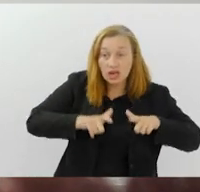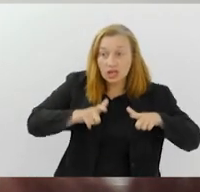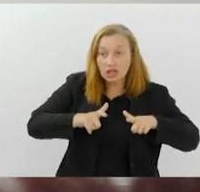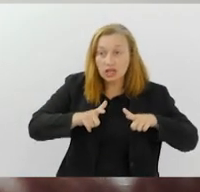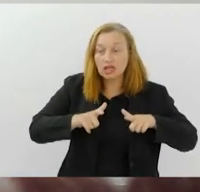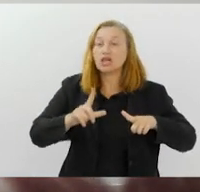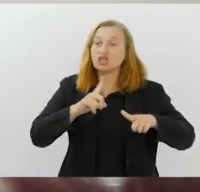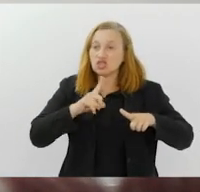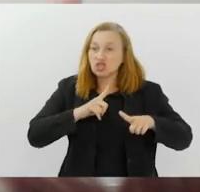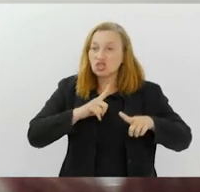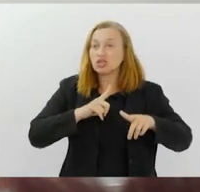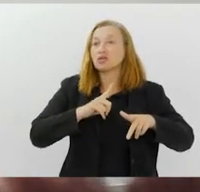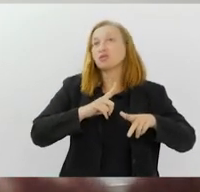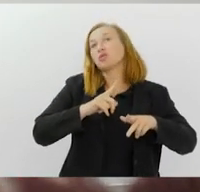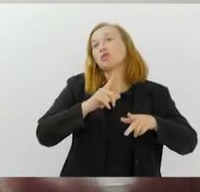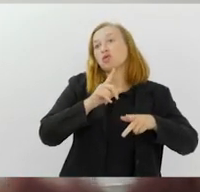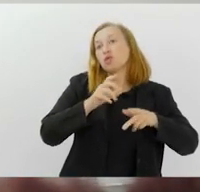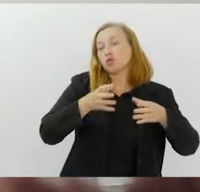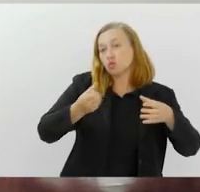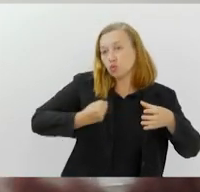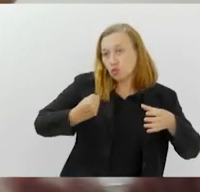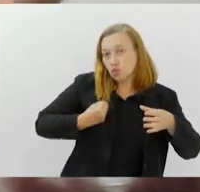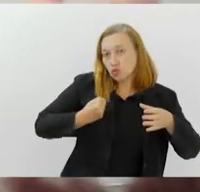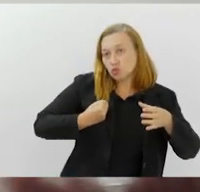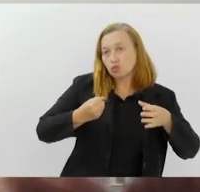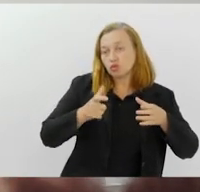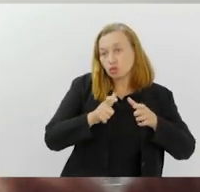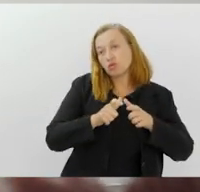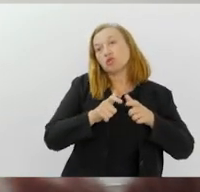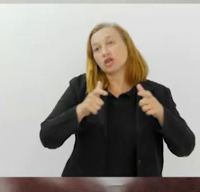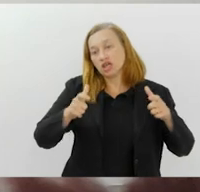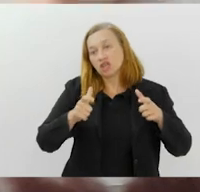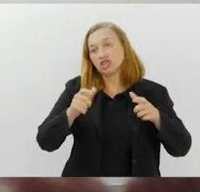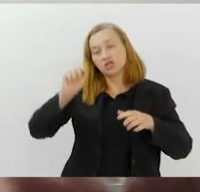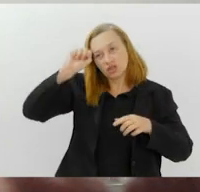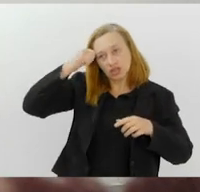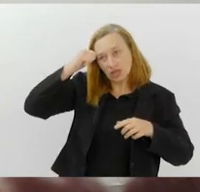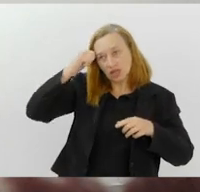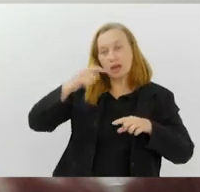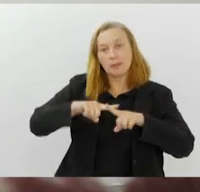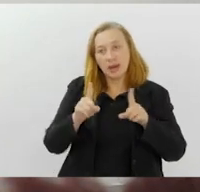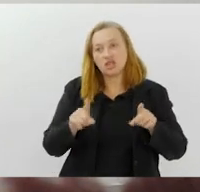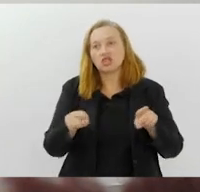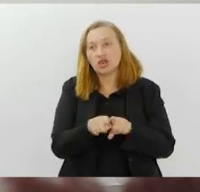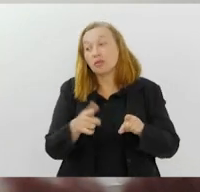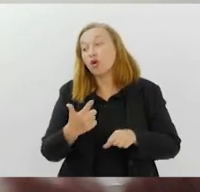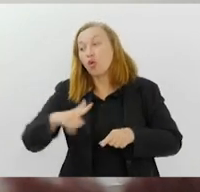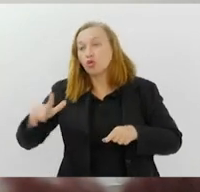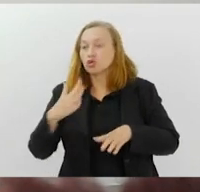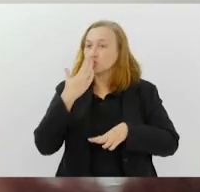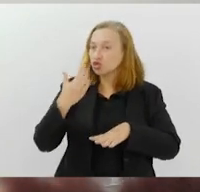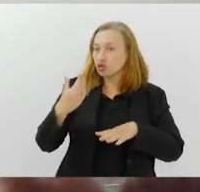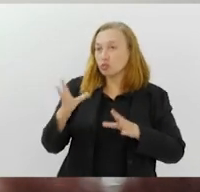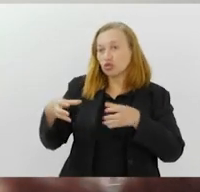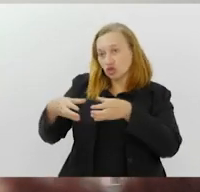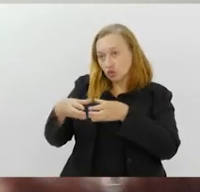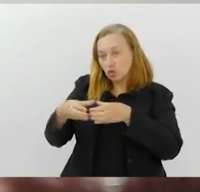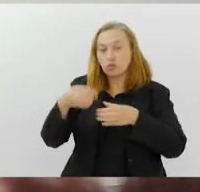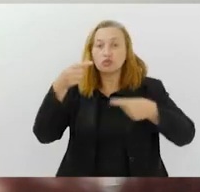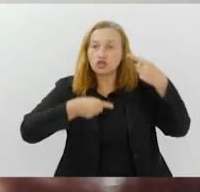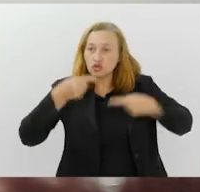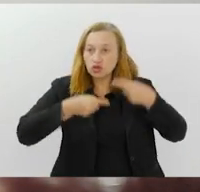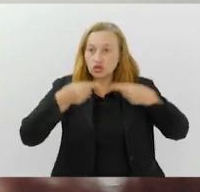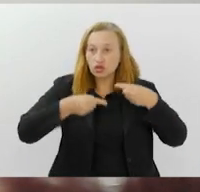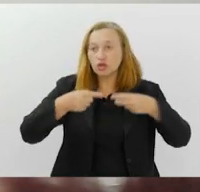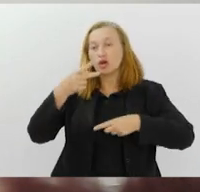população negra mas não só né Agentes do Estado mas também sociedade civil para discutir políticas